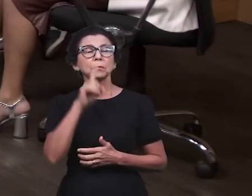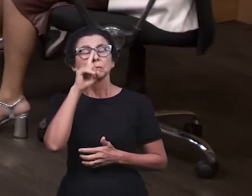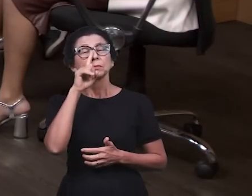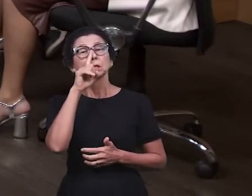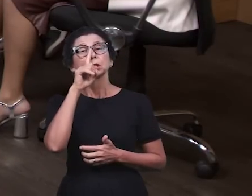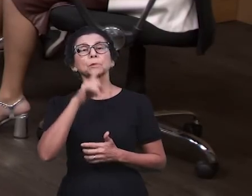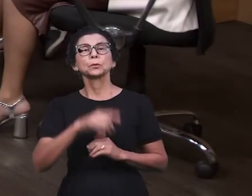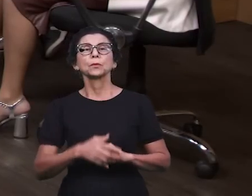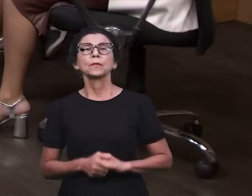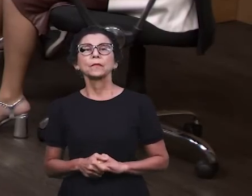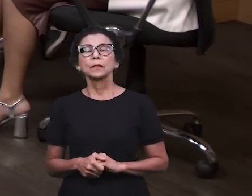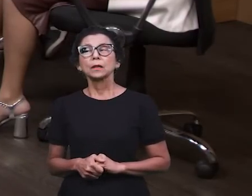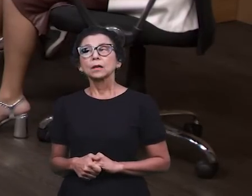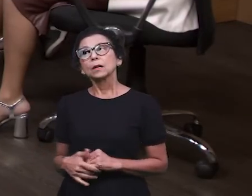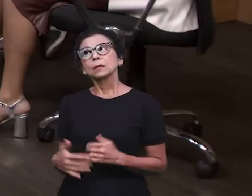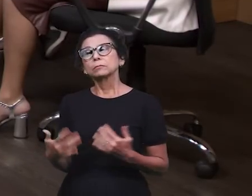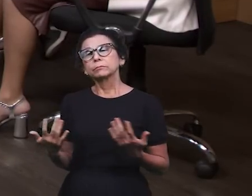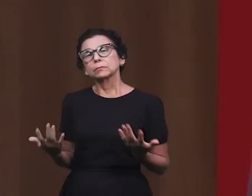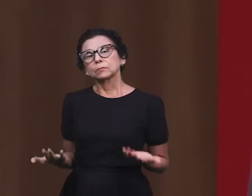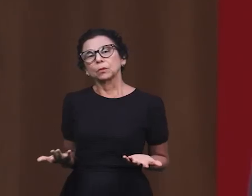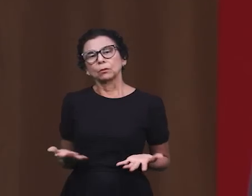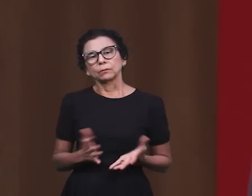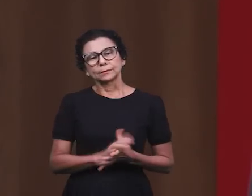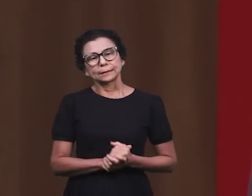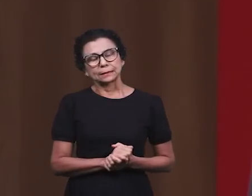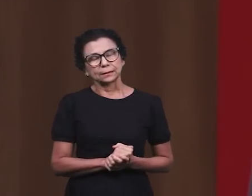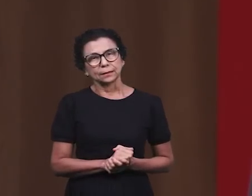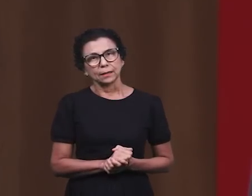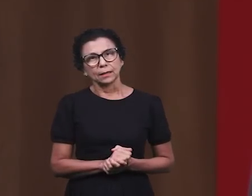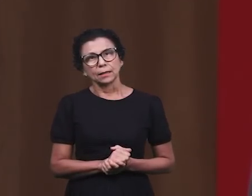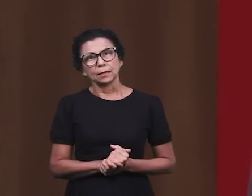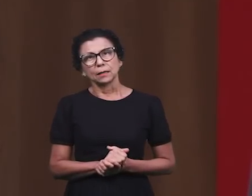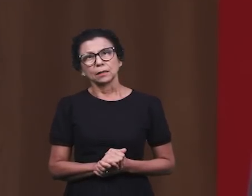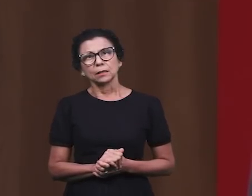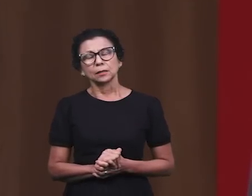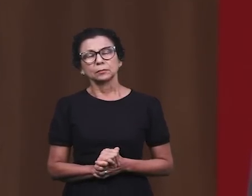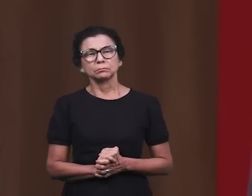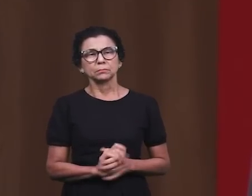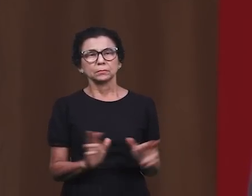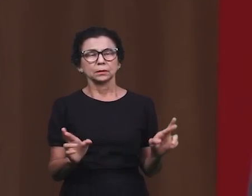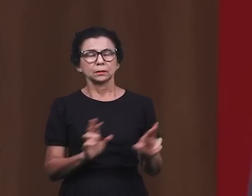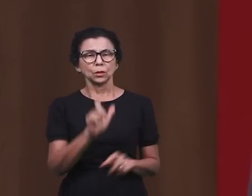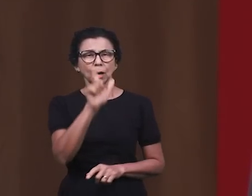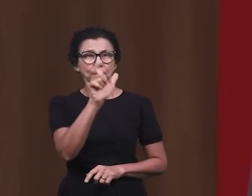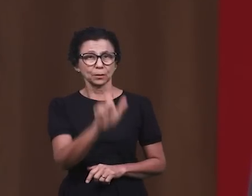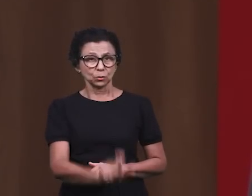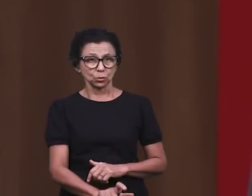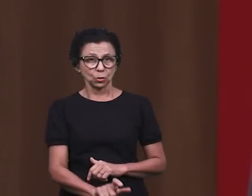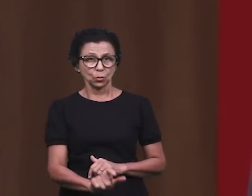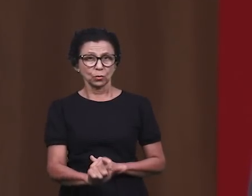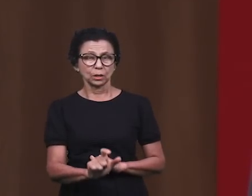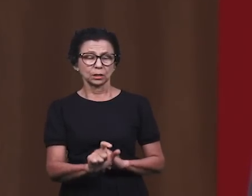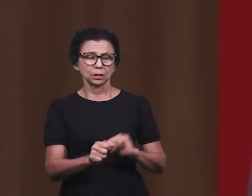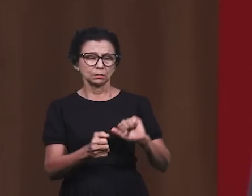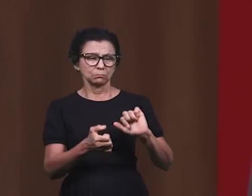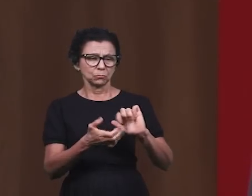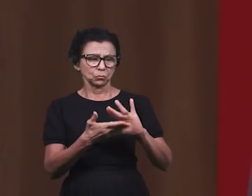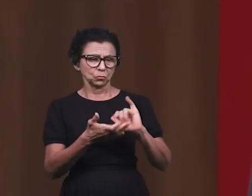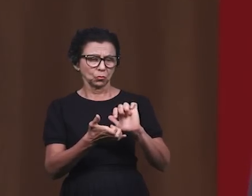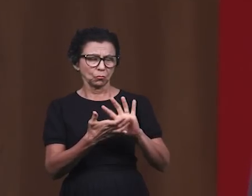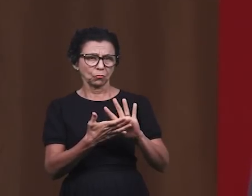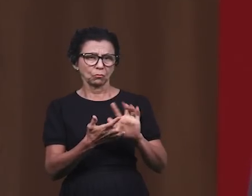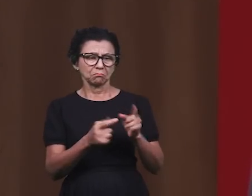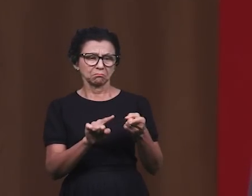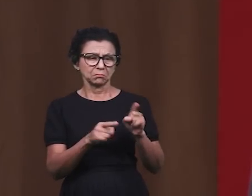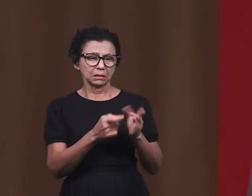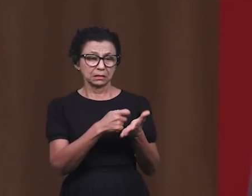Saber, investigar, né, vamos dizer assim, né, a respeito do compositor é praticamente